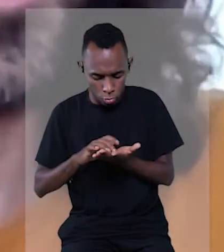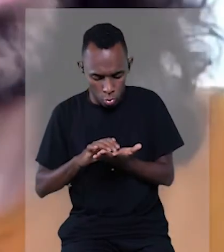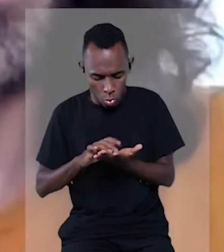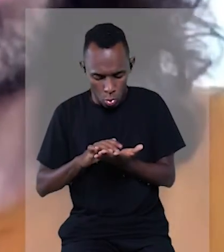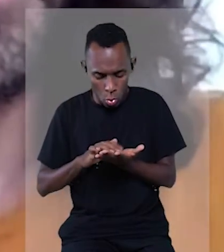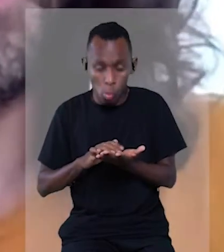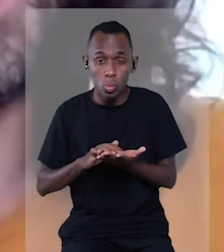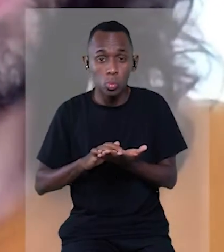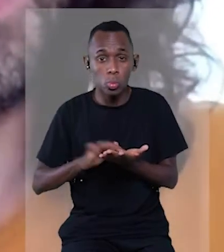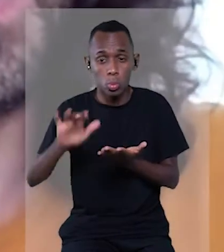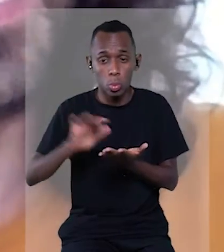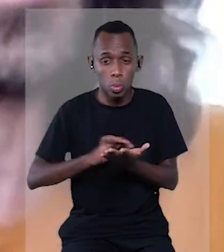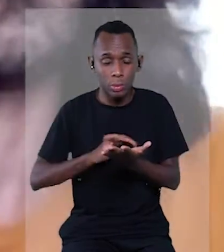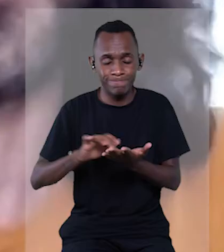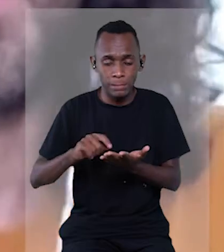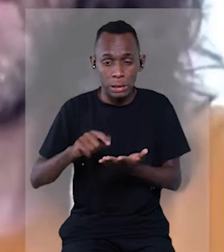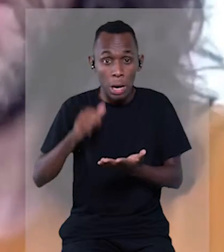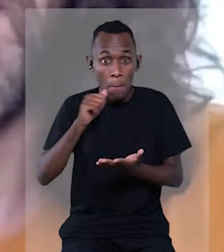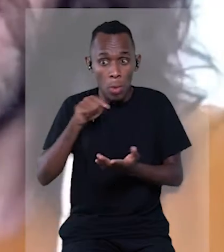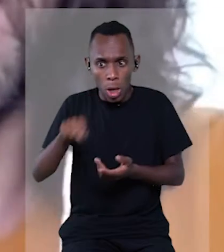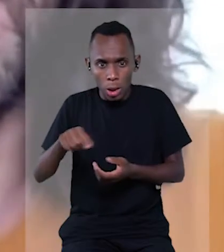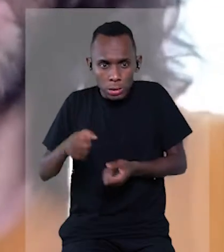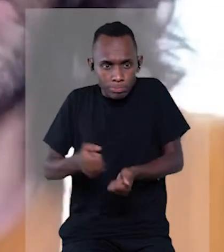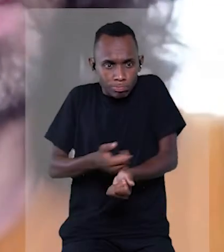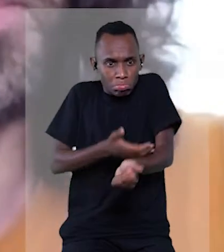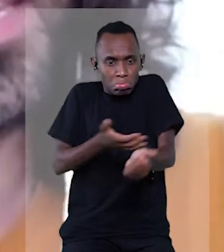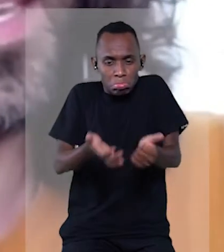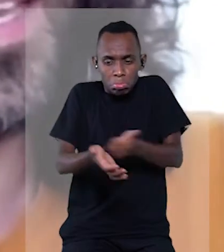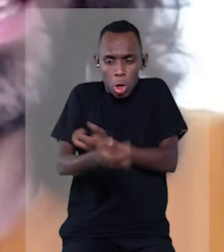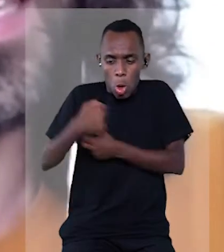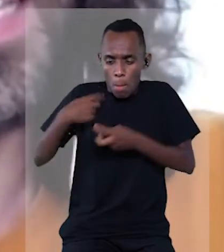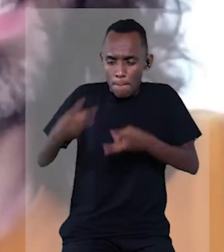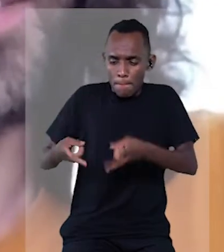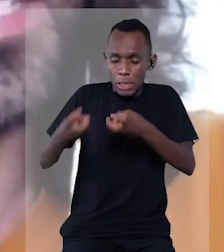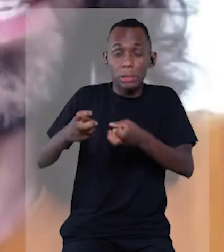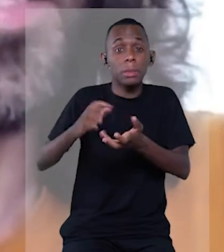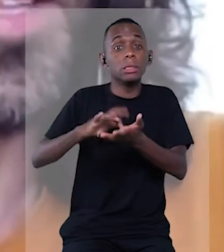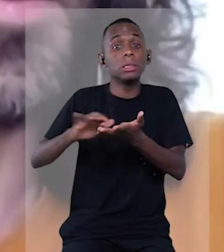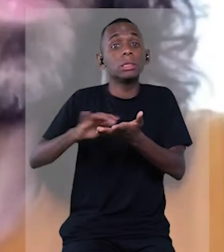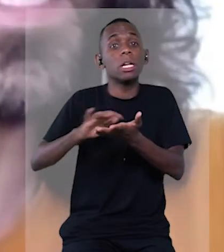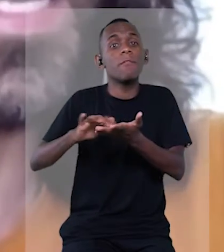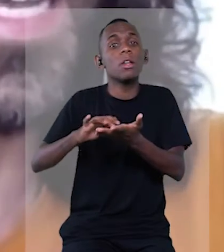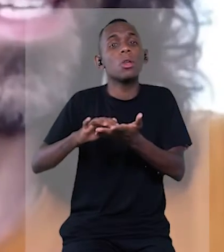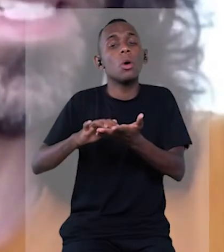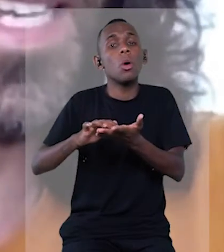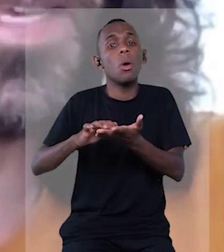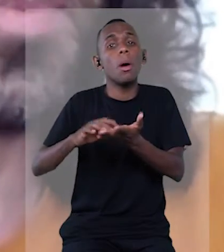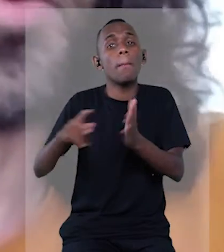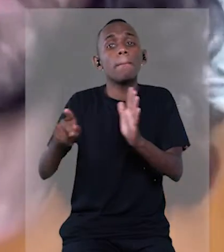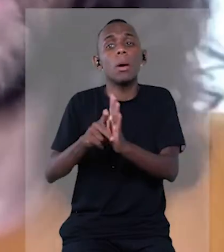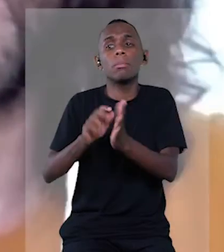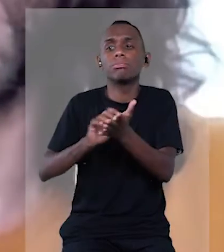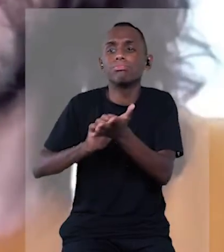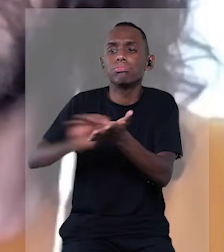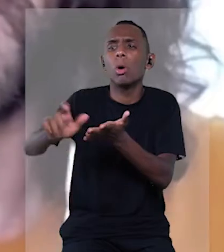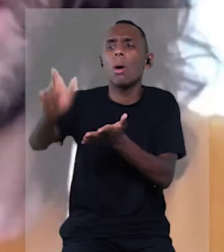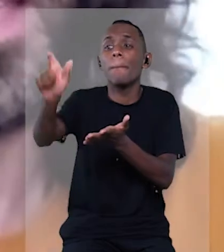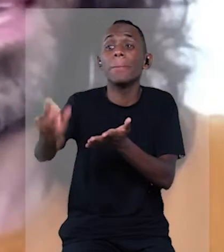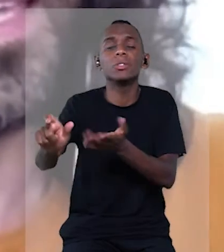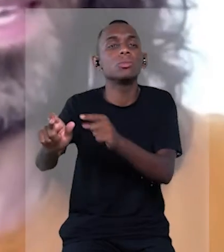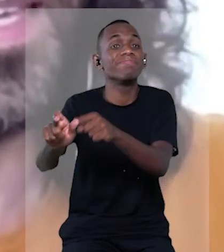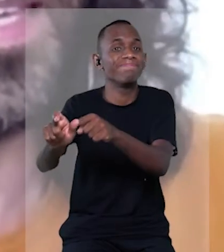escrevendo e ela estava muito emocionada, eu percebi. E ela estava escrevendo uma mensagem para uma